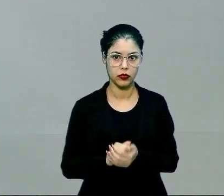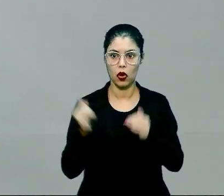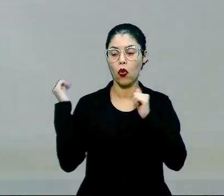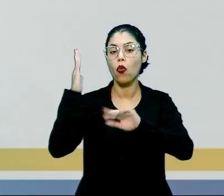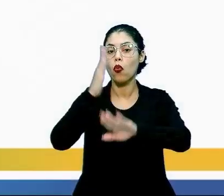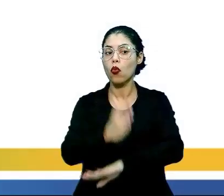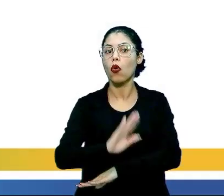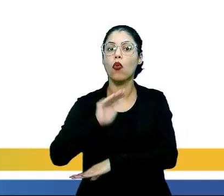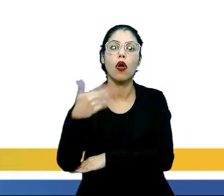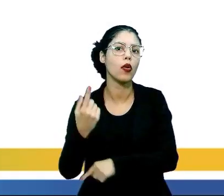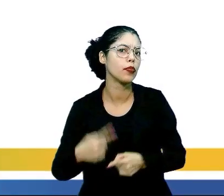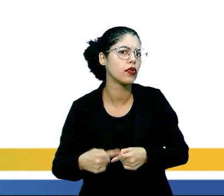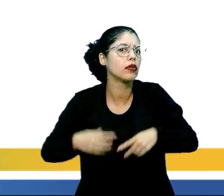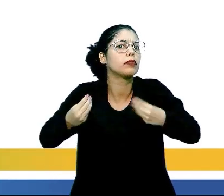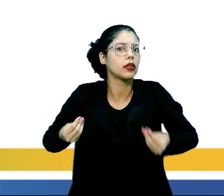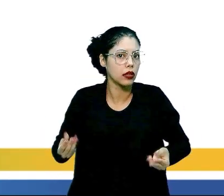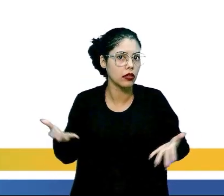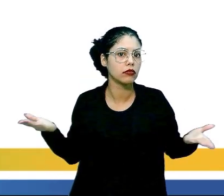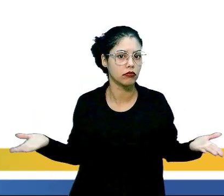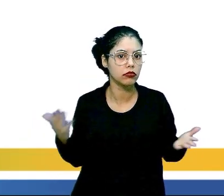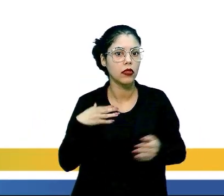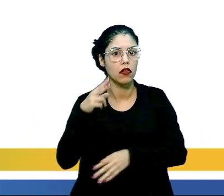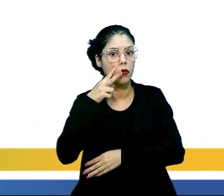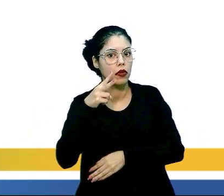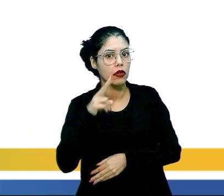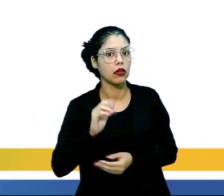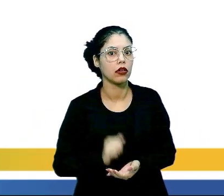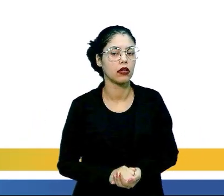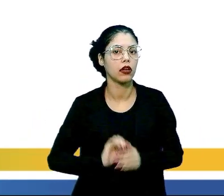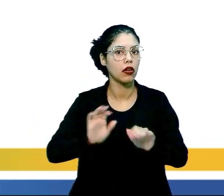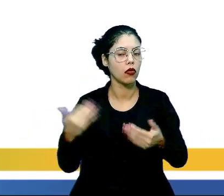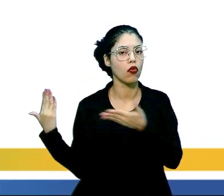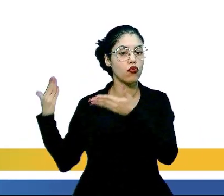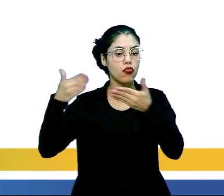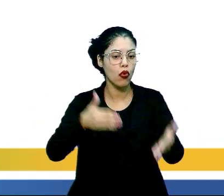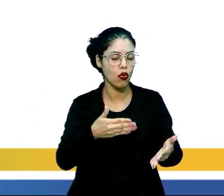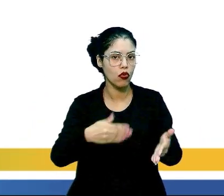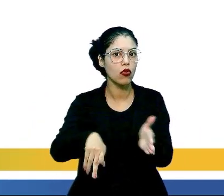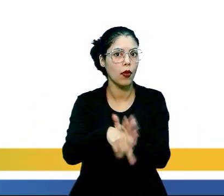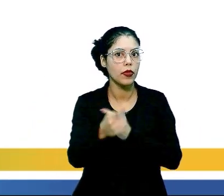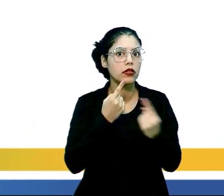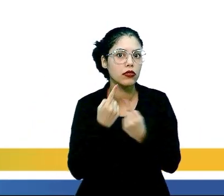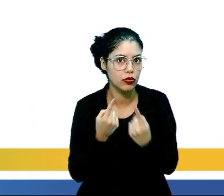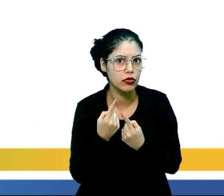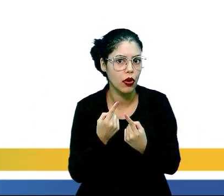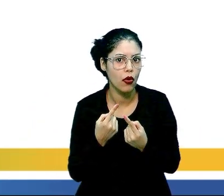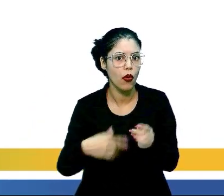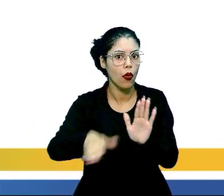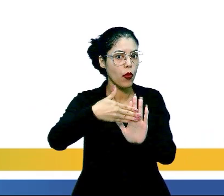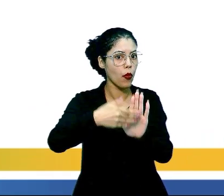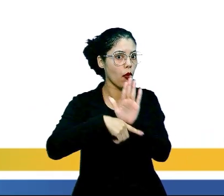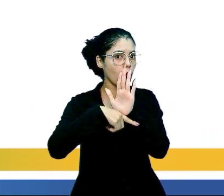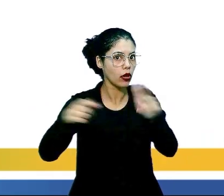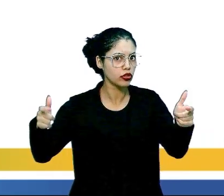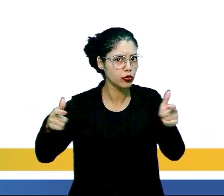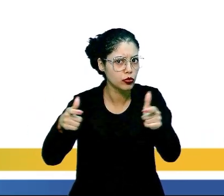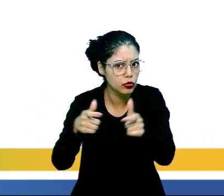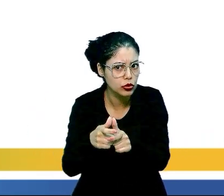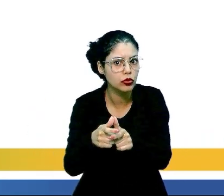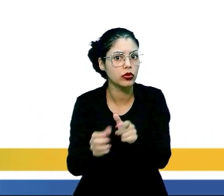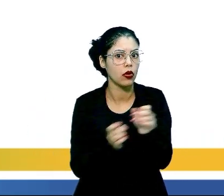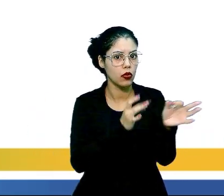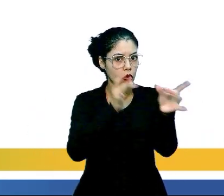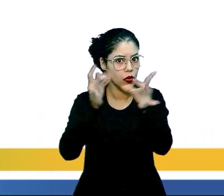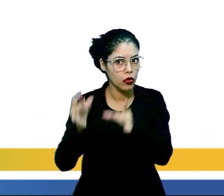Qual o direcionamento? Qual o porquê? Então a gente vai ver aqui, ó, qual é o objetivo dessa discussão. Promove uma diminuição na venda